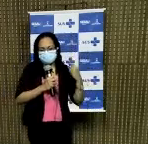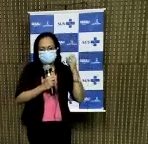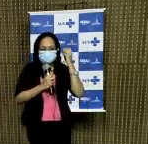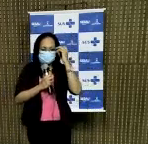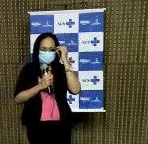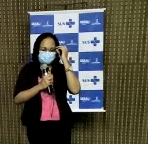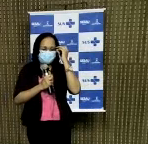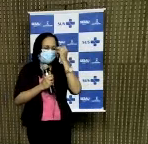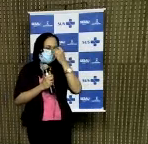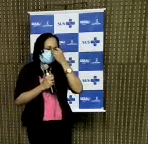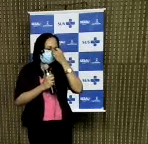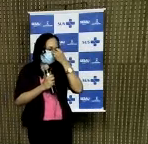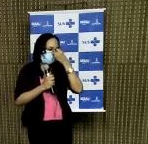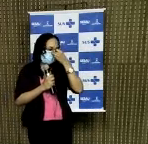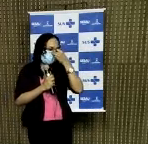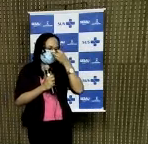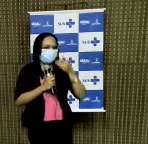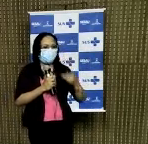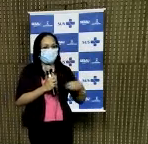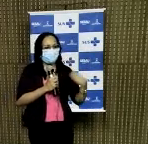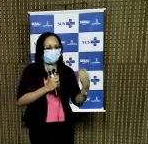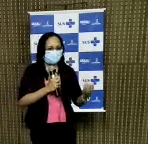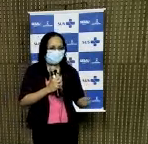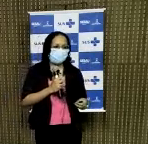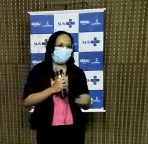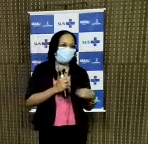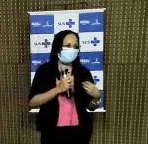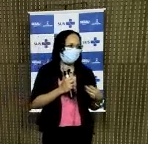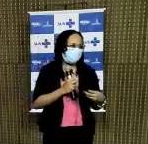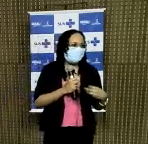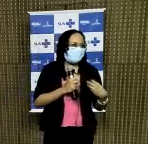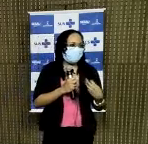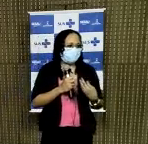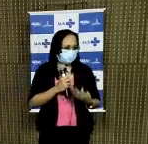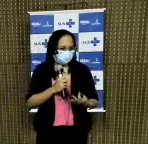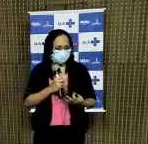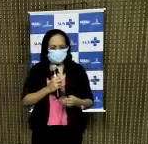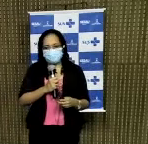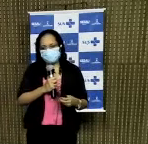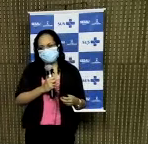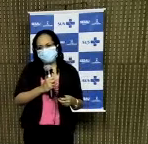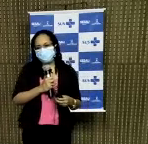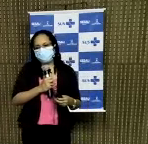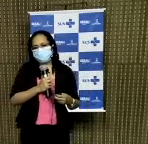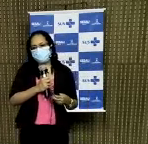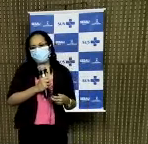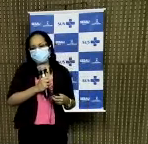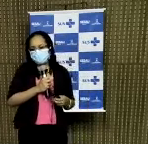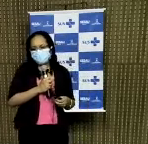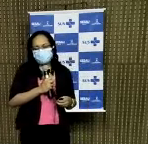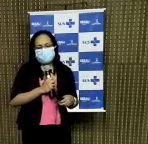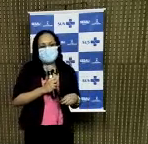na questão da visita domiciliar, em relação aos profissionais que nós tivemos essa dificuldade com eles dentro da